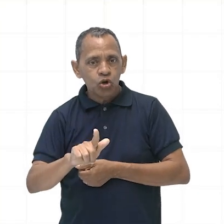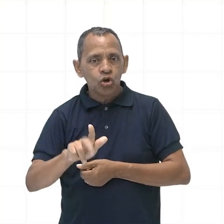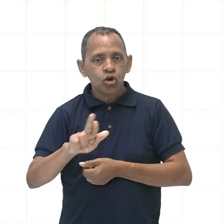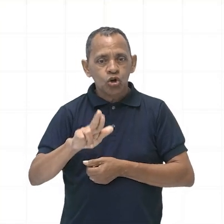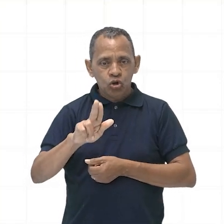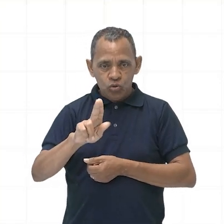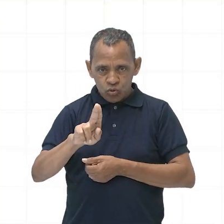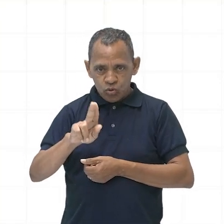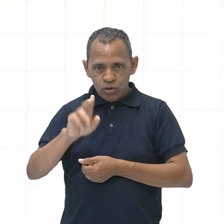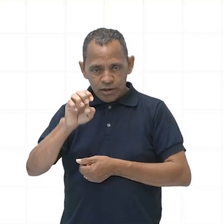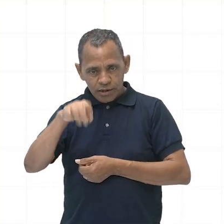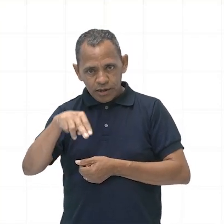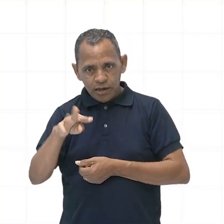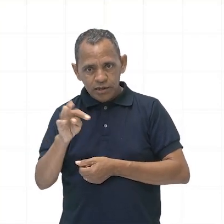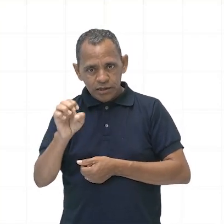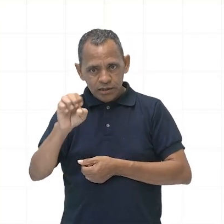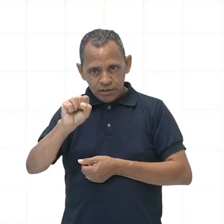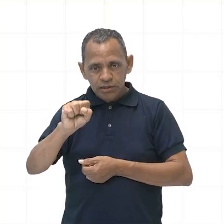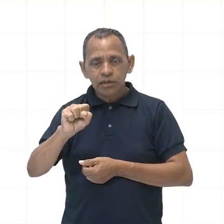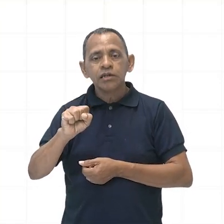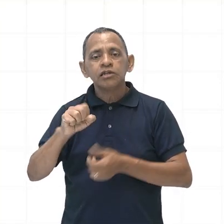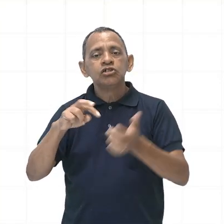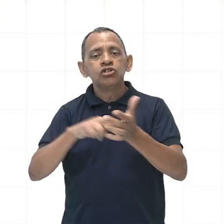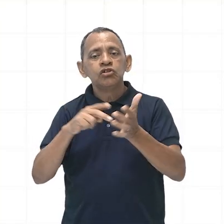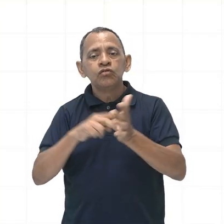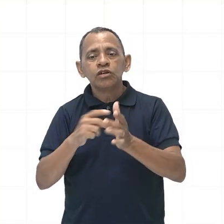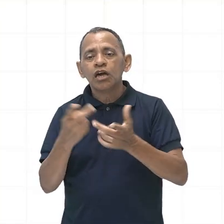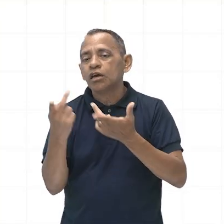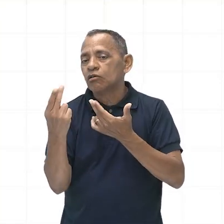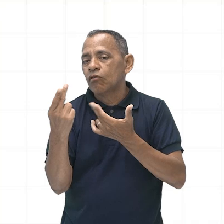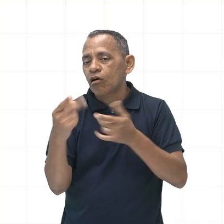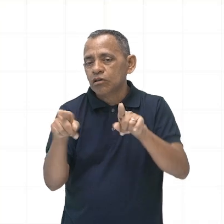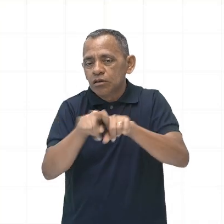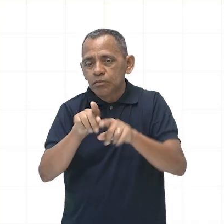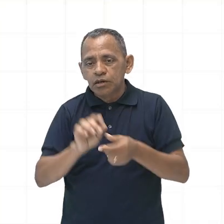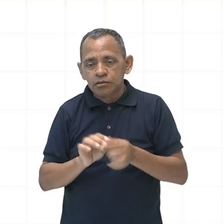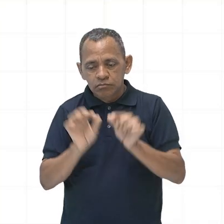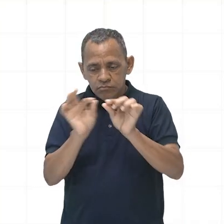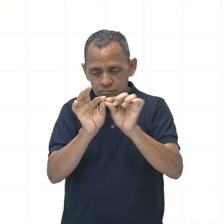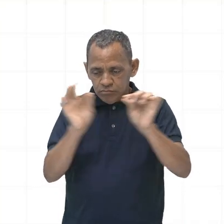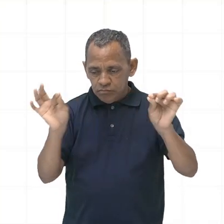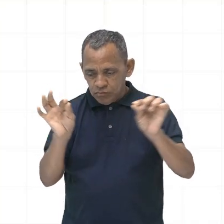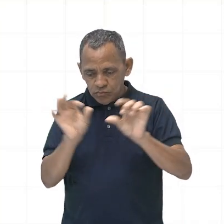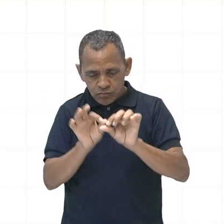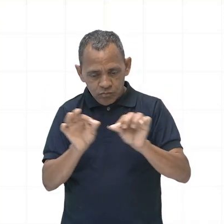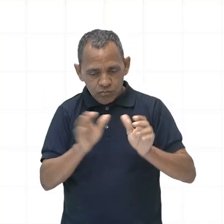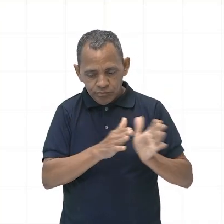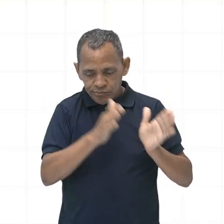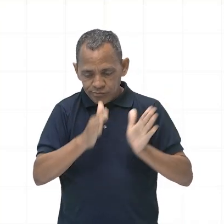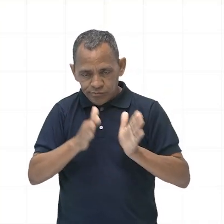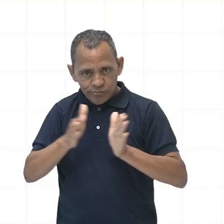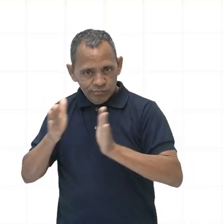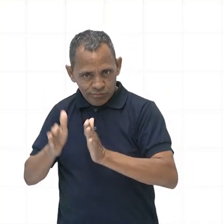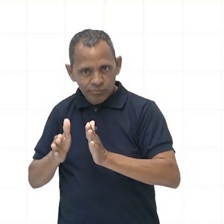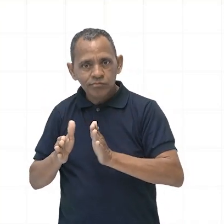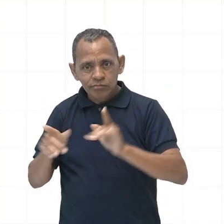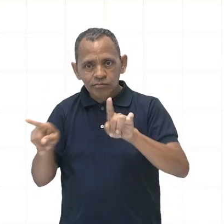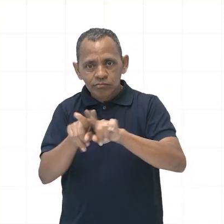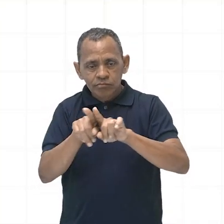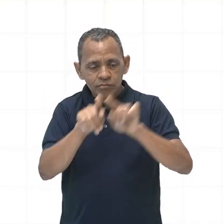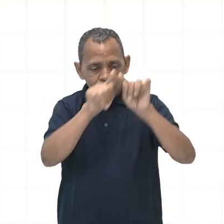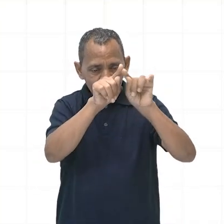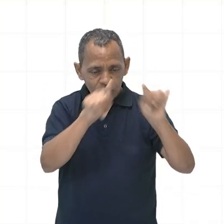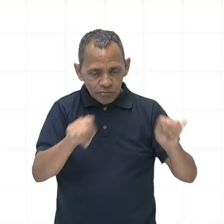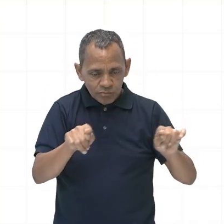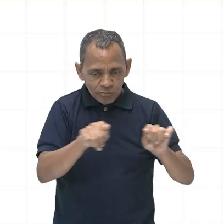iguais, principalmente quando eu falo de ângulos. Na reta, na mesma ordem, ou seja, se os ângulos forem